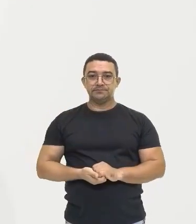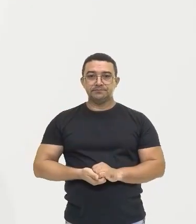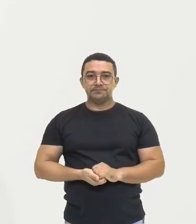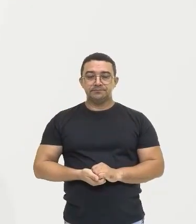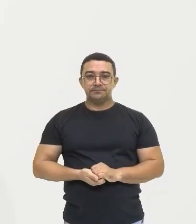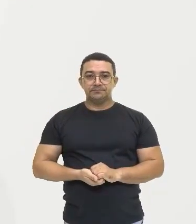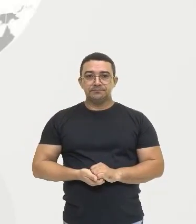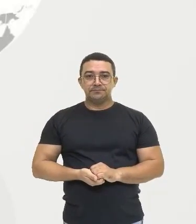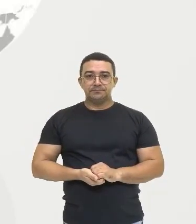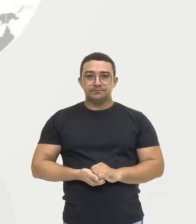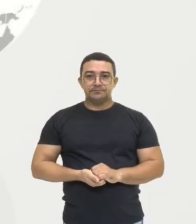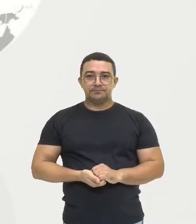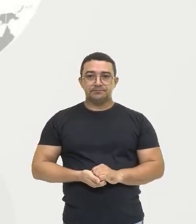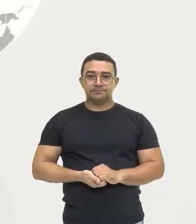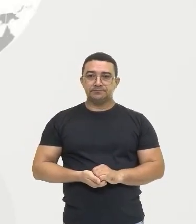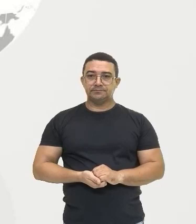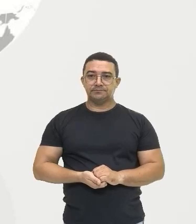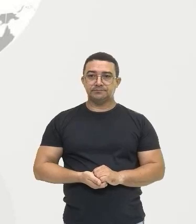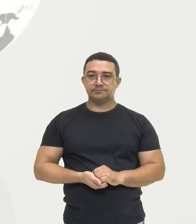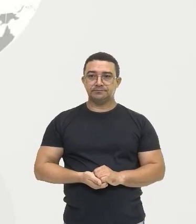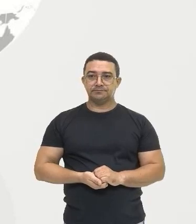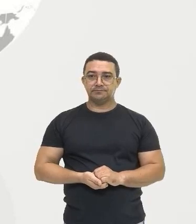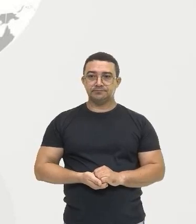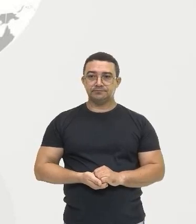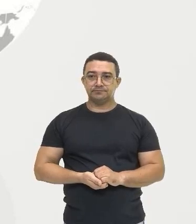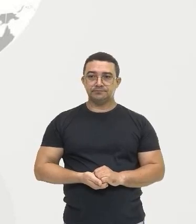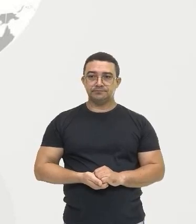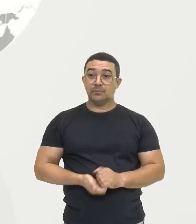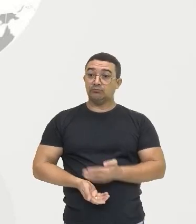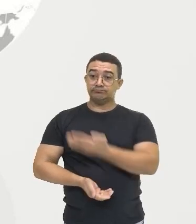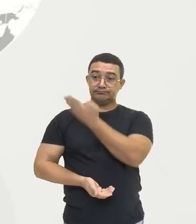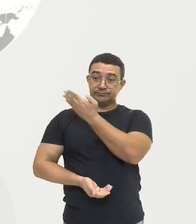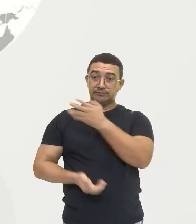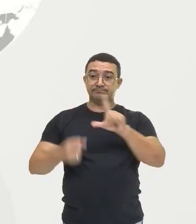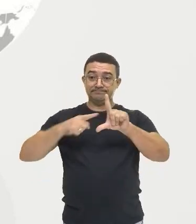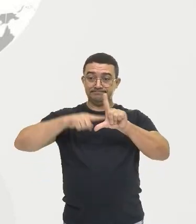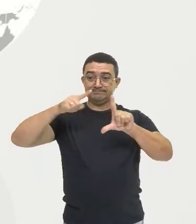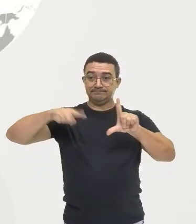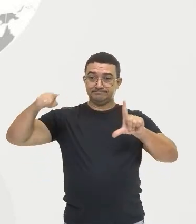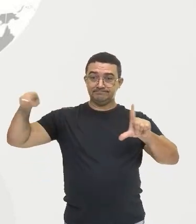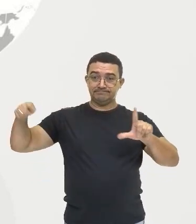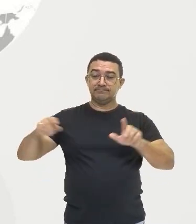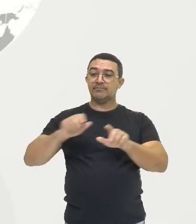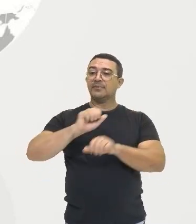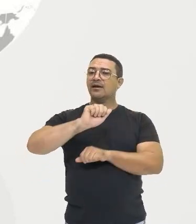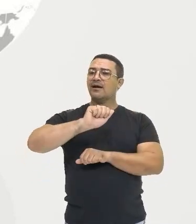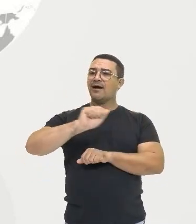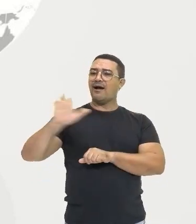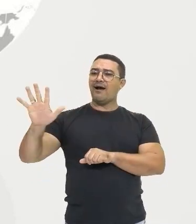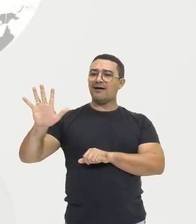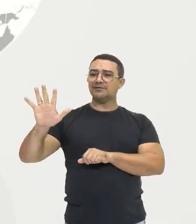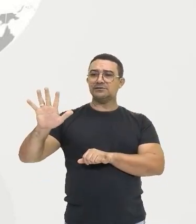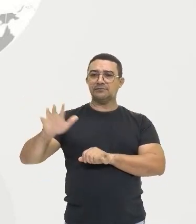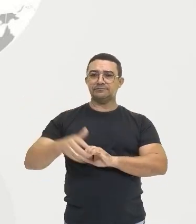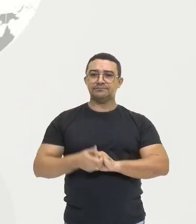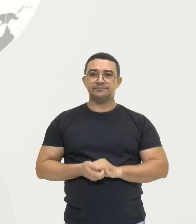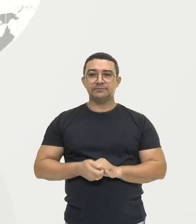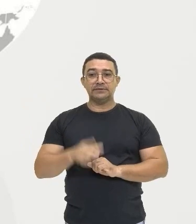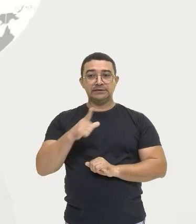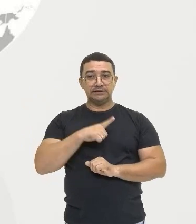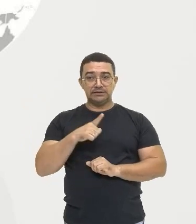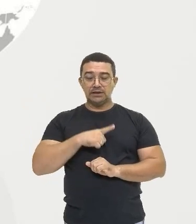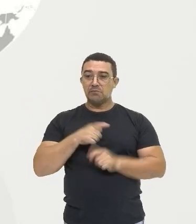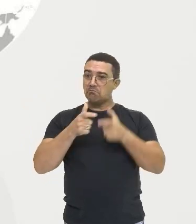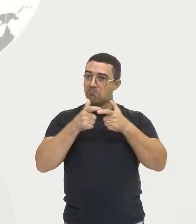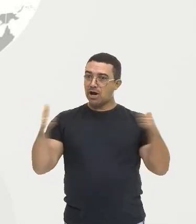só. Temos aqui um gráfico, tá bom? E a gente vê que a Ásia, em disparada, né? Ela tem o